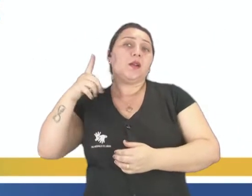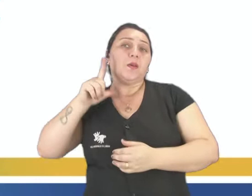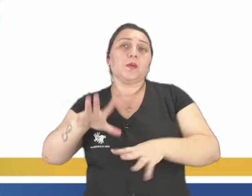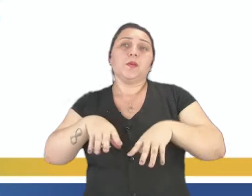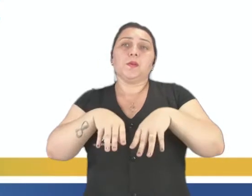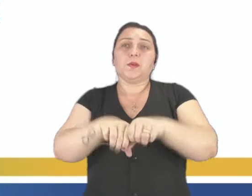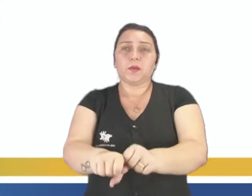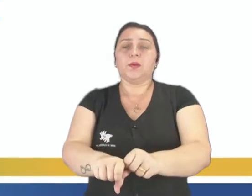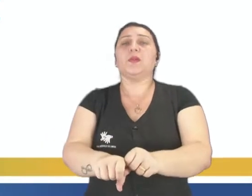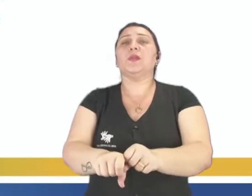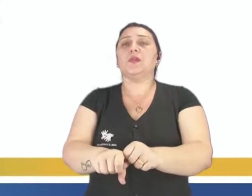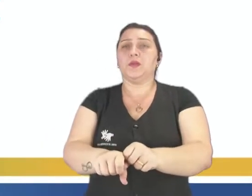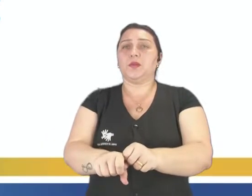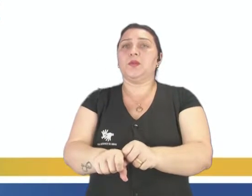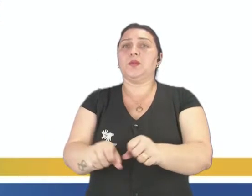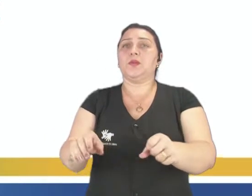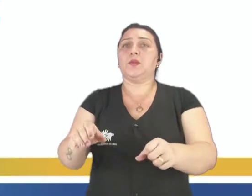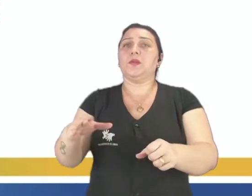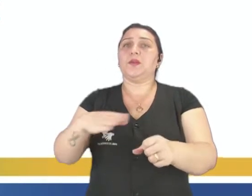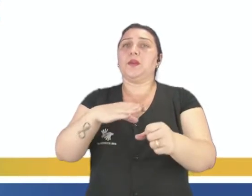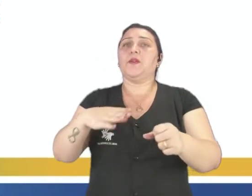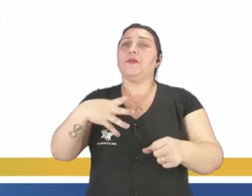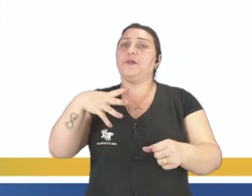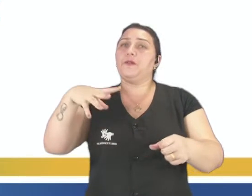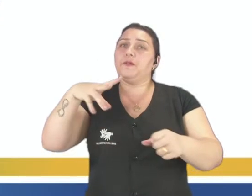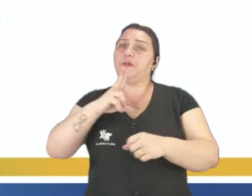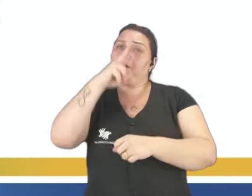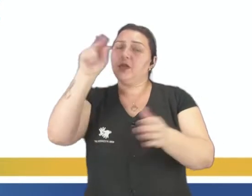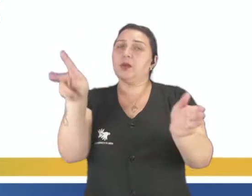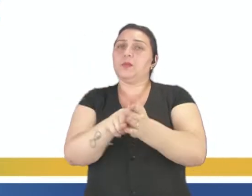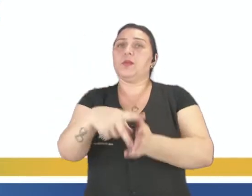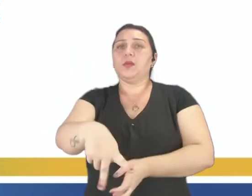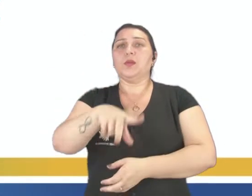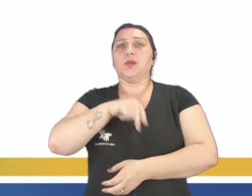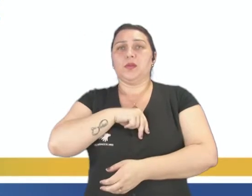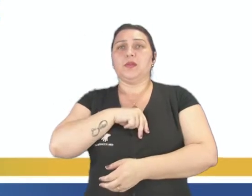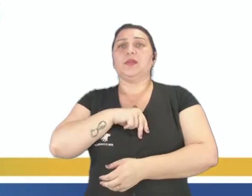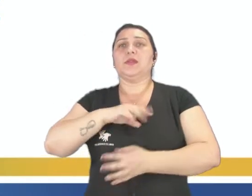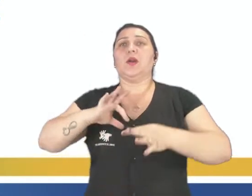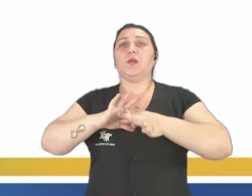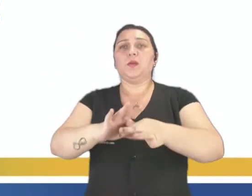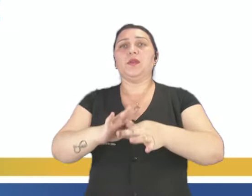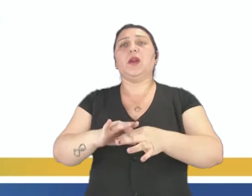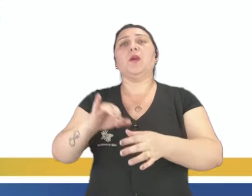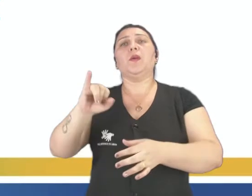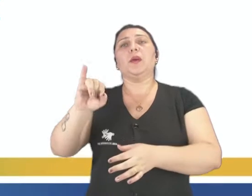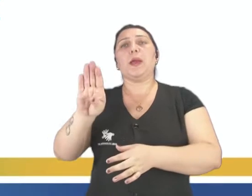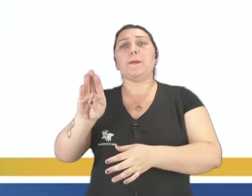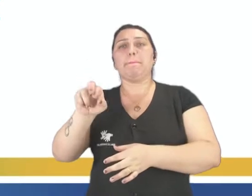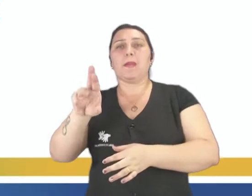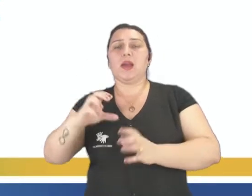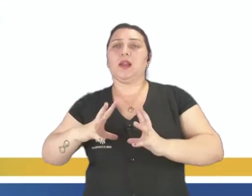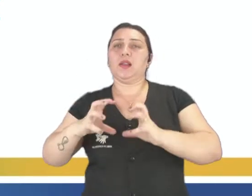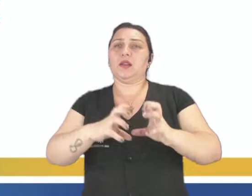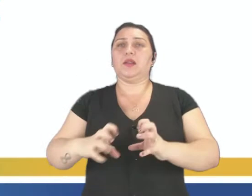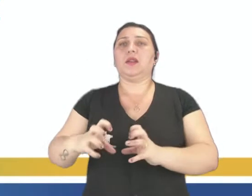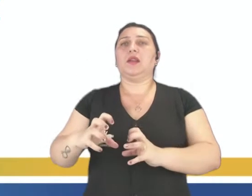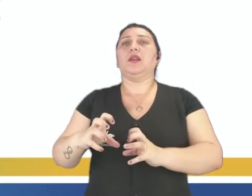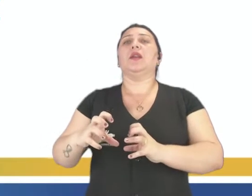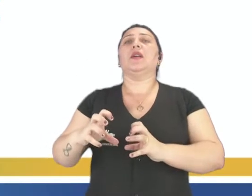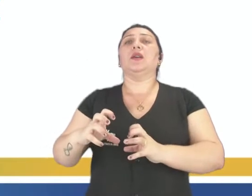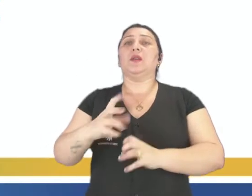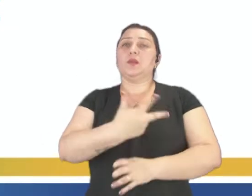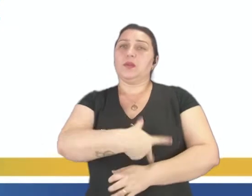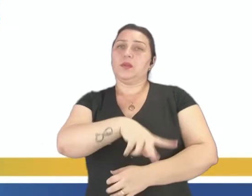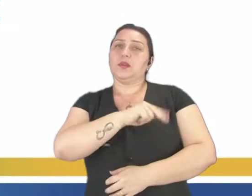do território que estava sob domínio português. Além disso, o surgimento da União Ibérica, diversos conflitos com a Espanha e a